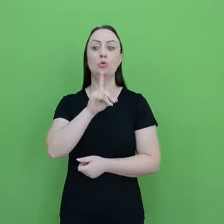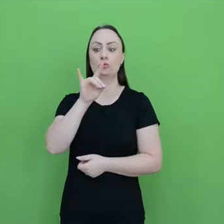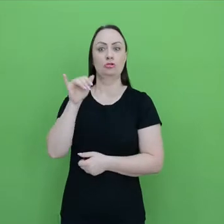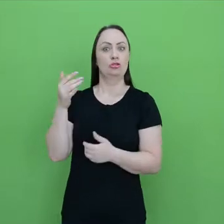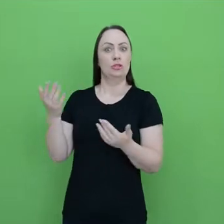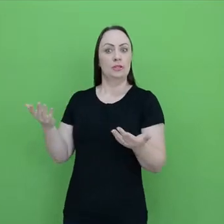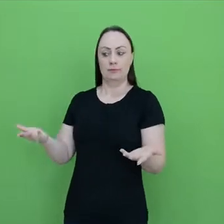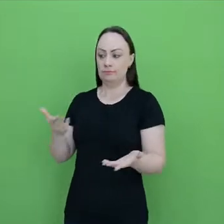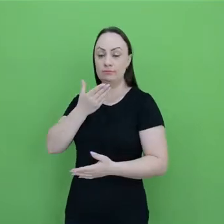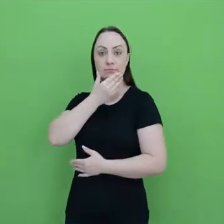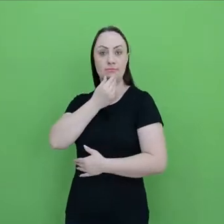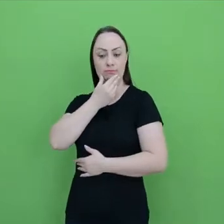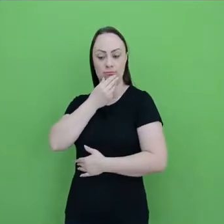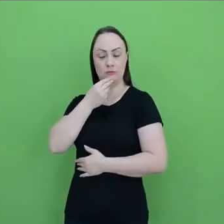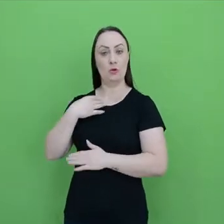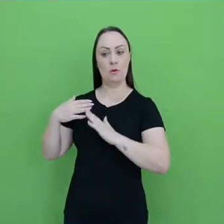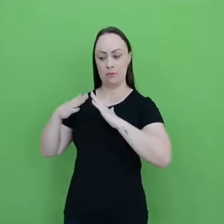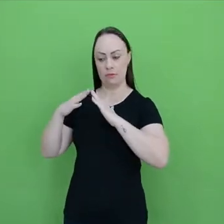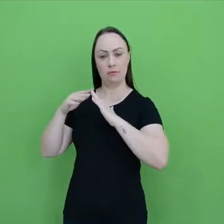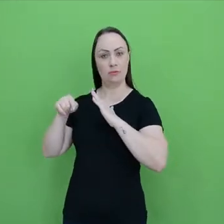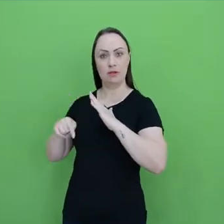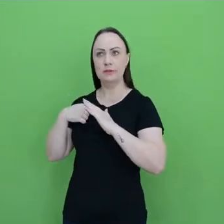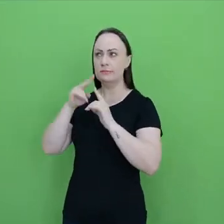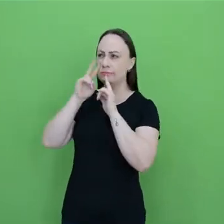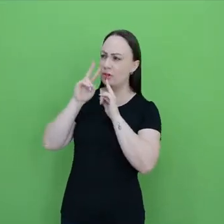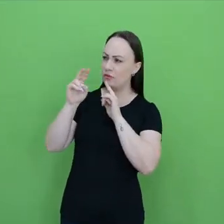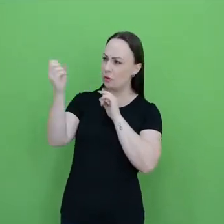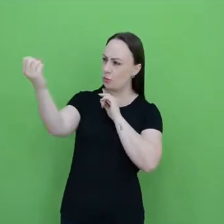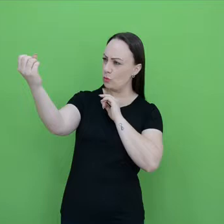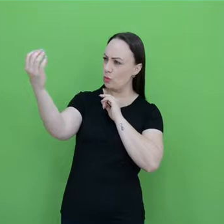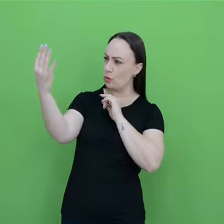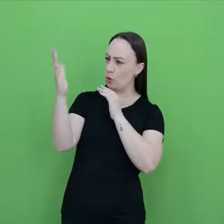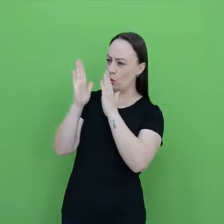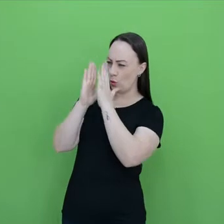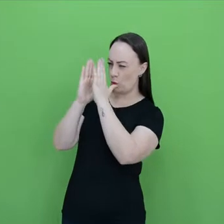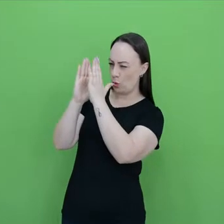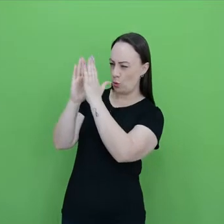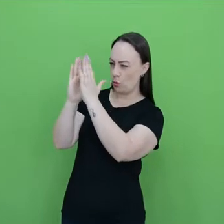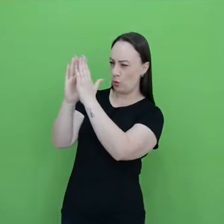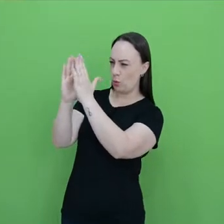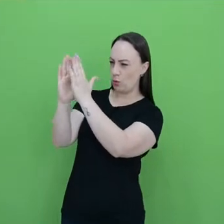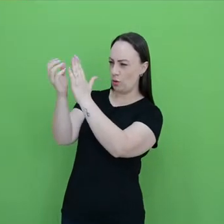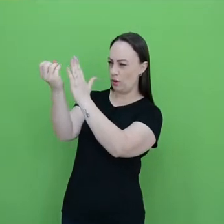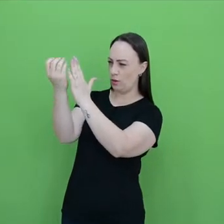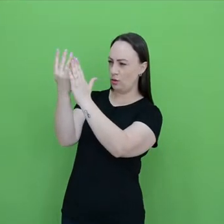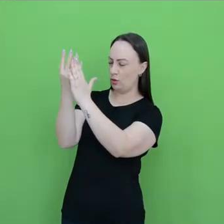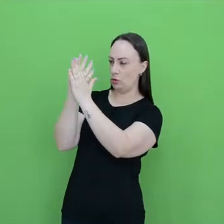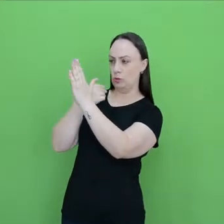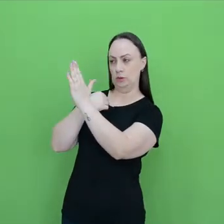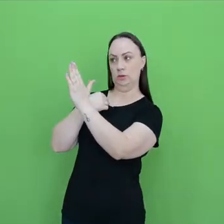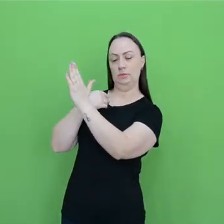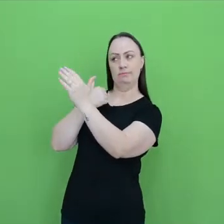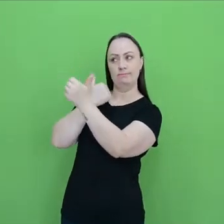Certo dia, um rapaz que morava ali avistou ao longe um feixe de luz.